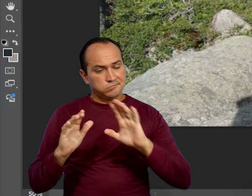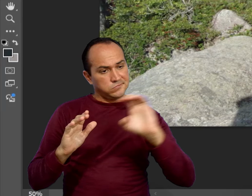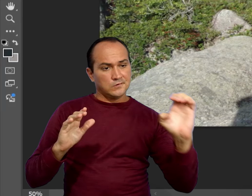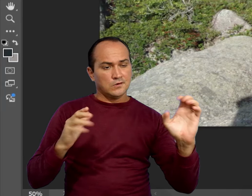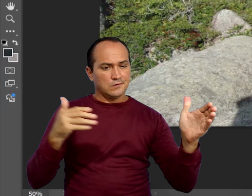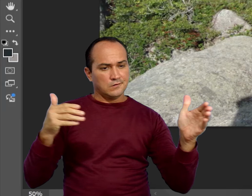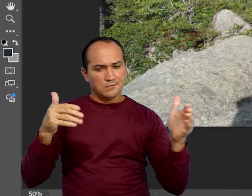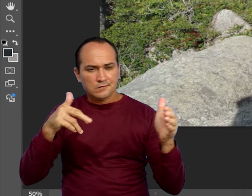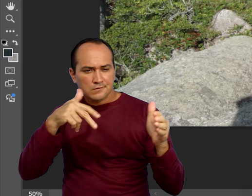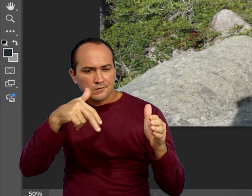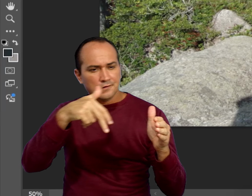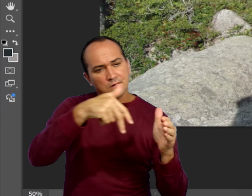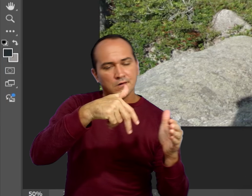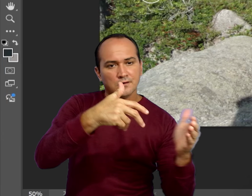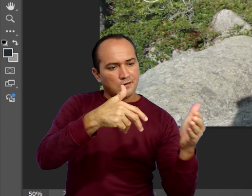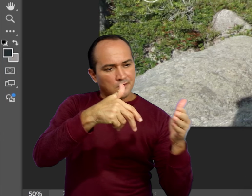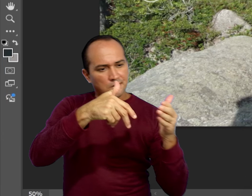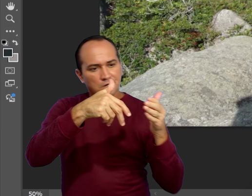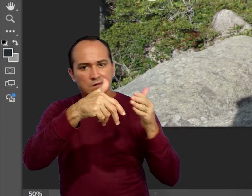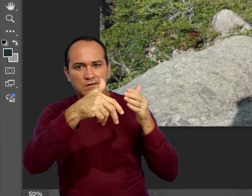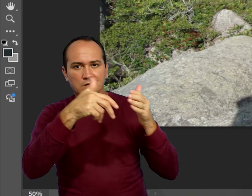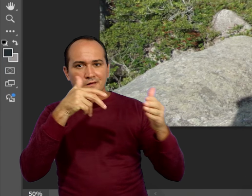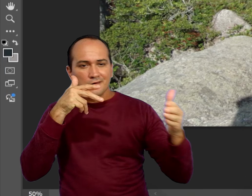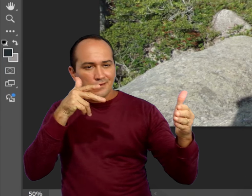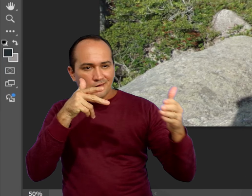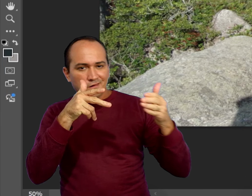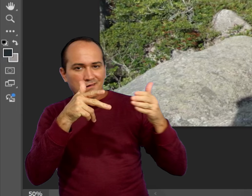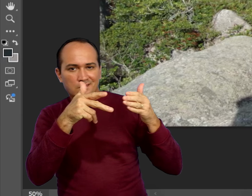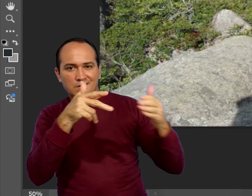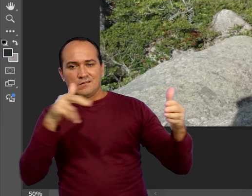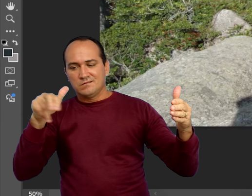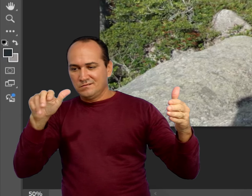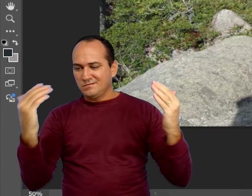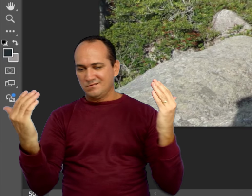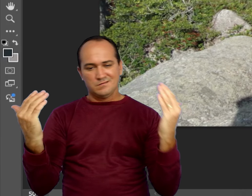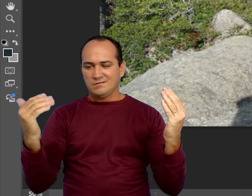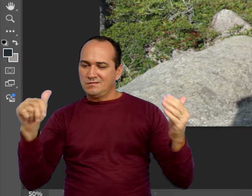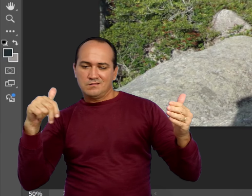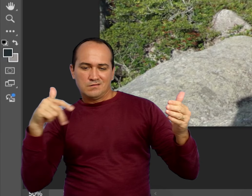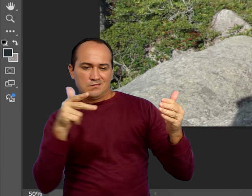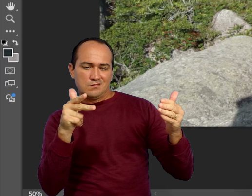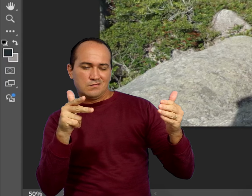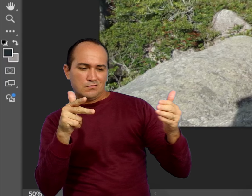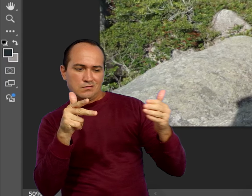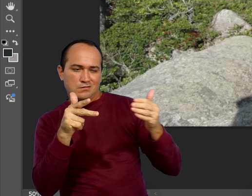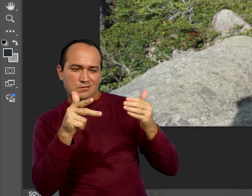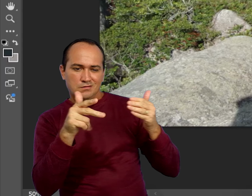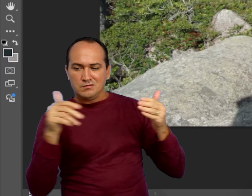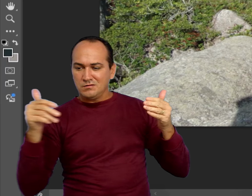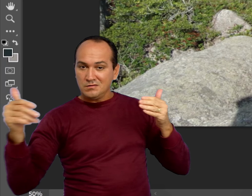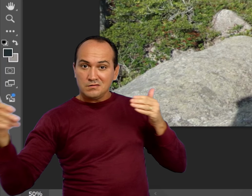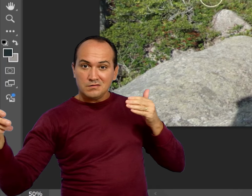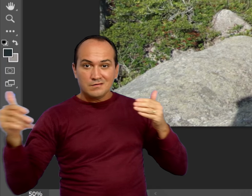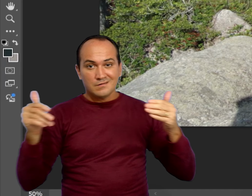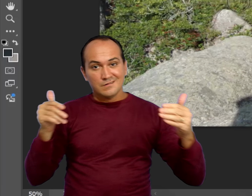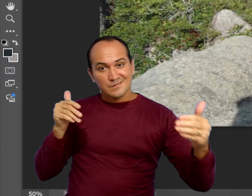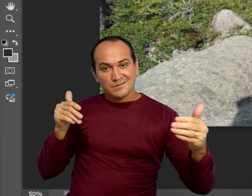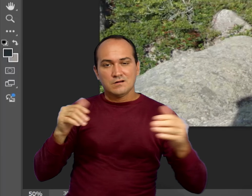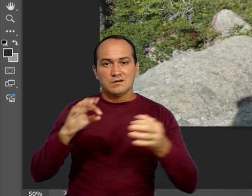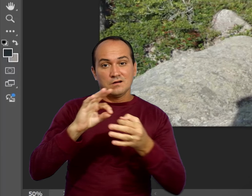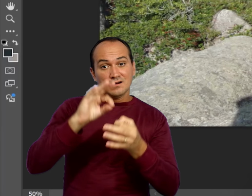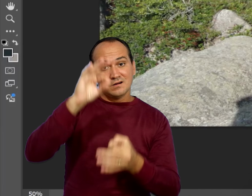mais para a esquerda, e cada vez que eu caminhasse mais para a esquerda, o objeto ficasse um pouco mais distante, por exemplo, né? Então a gente consegue movimentar o